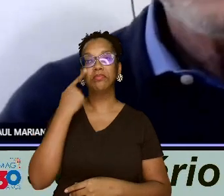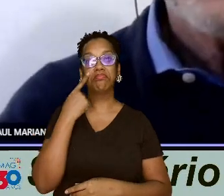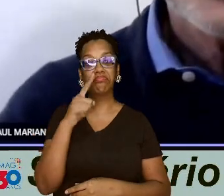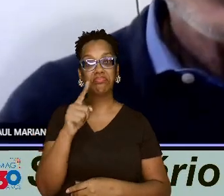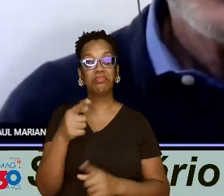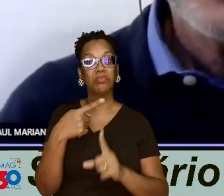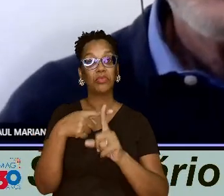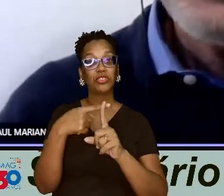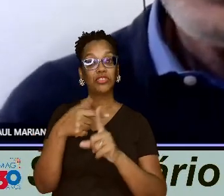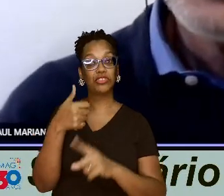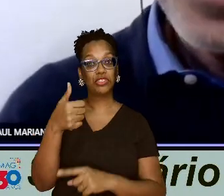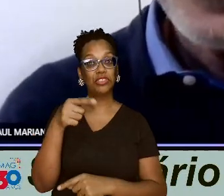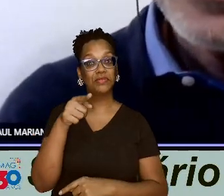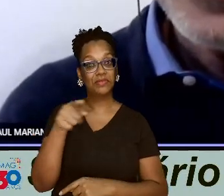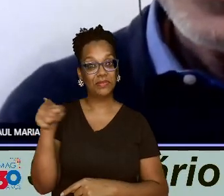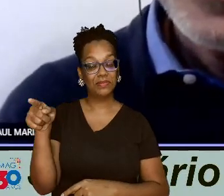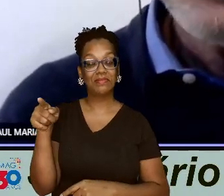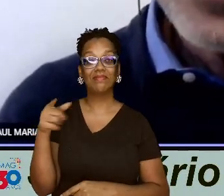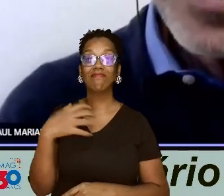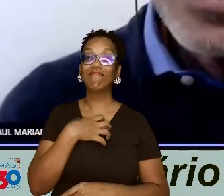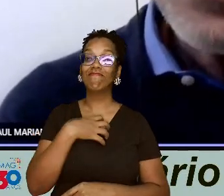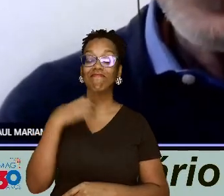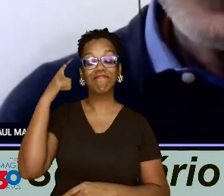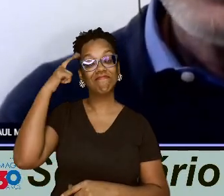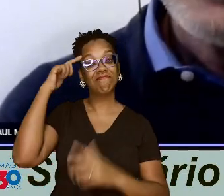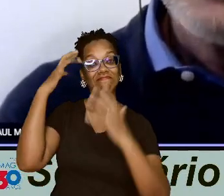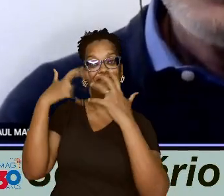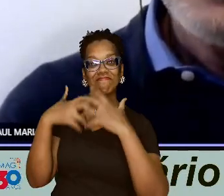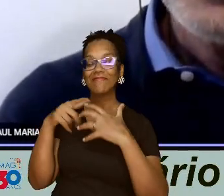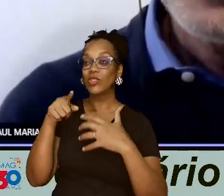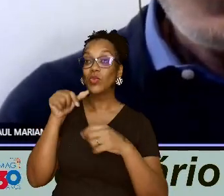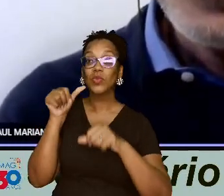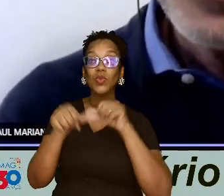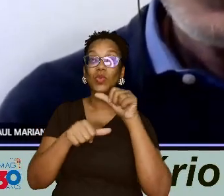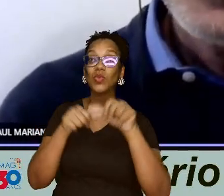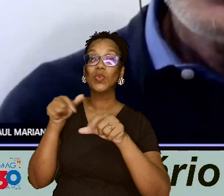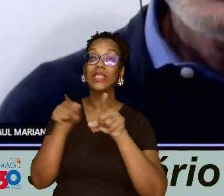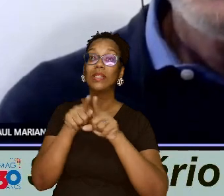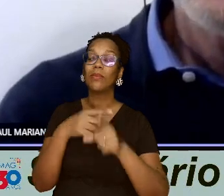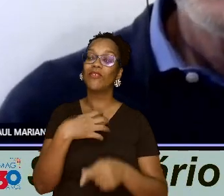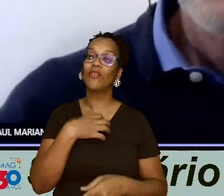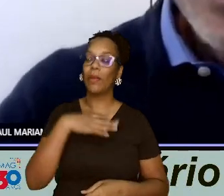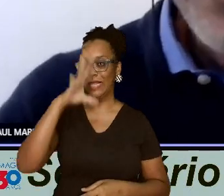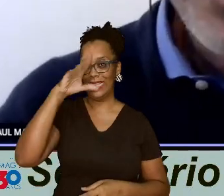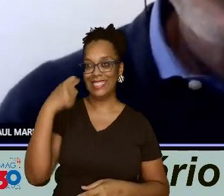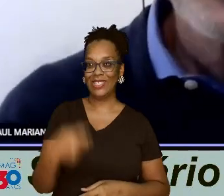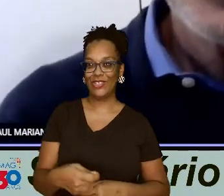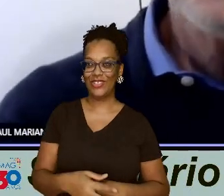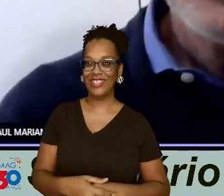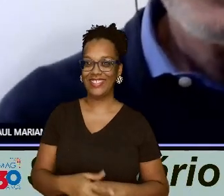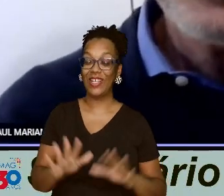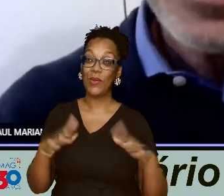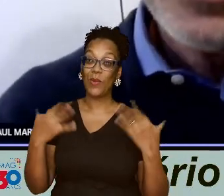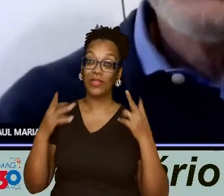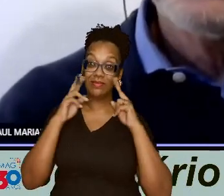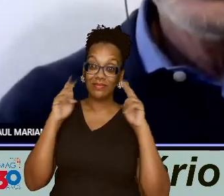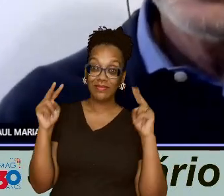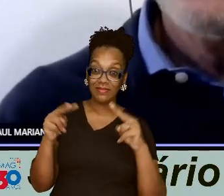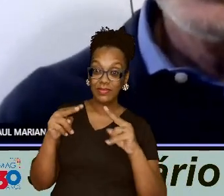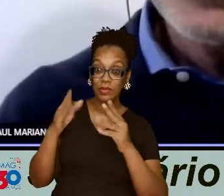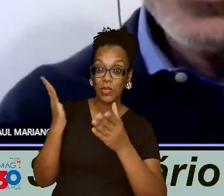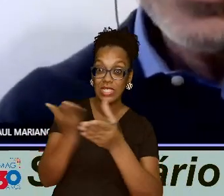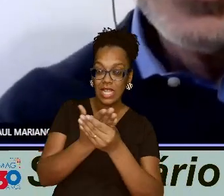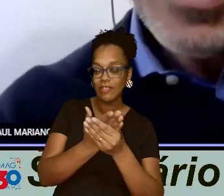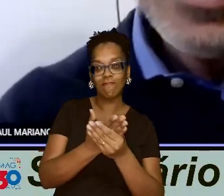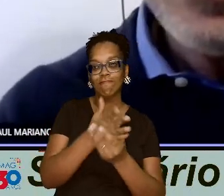positivo disso na nossa forma de pensar. Isso muda, inclusive, a forma de decidir. Quando nós olhamos para o processo, olhamos para o caso,